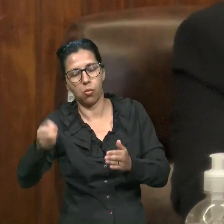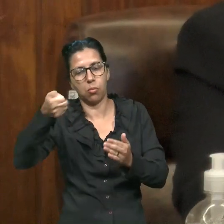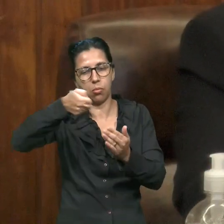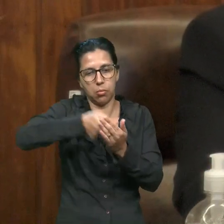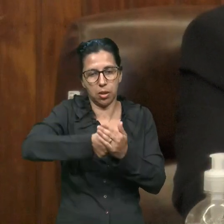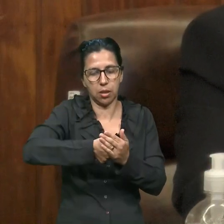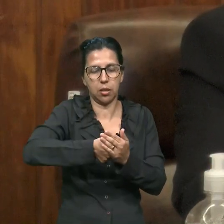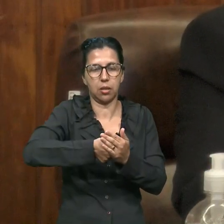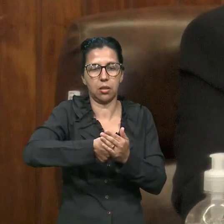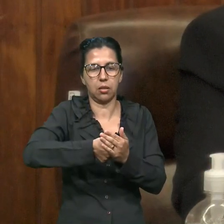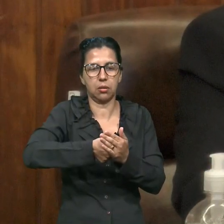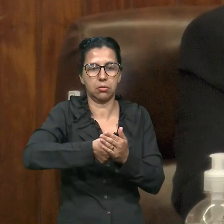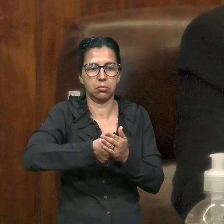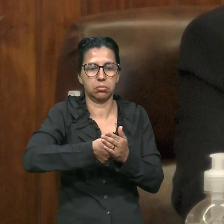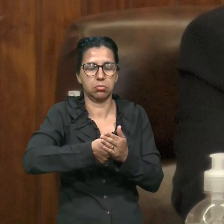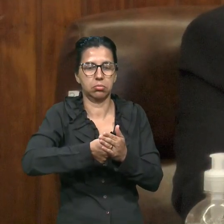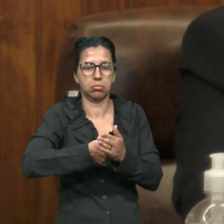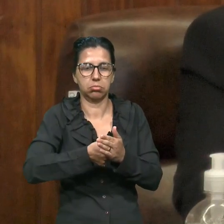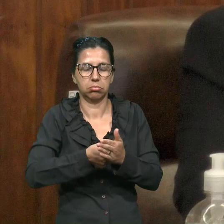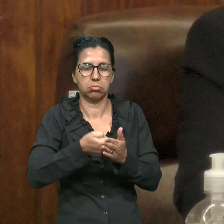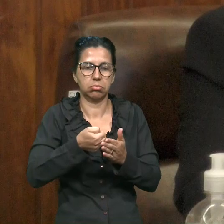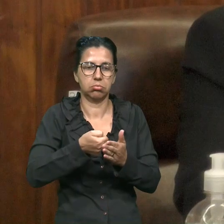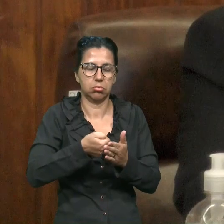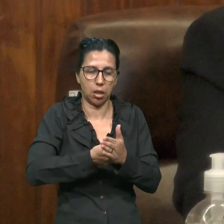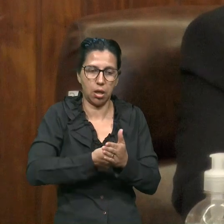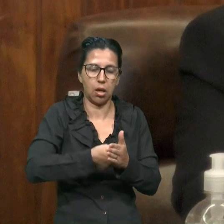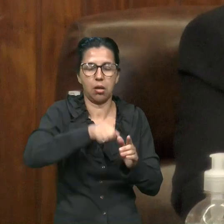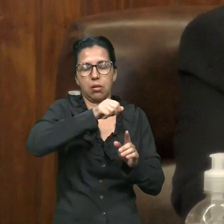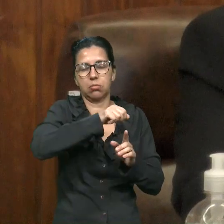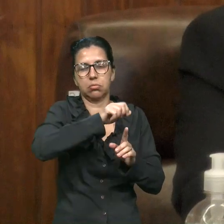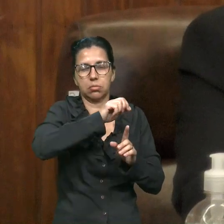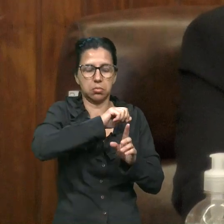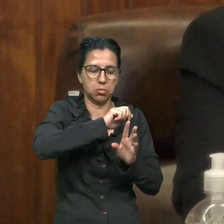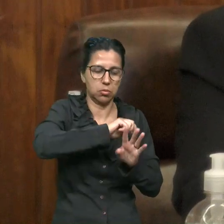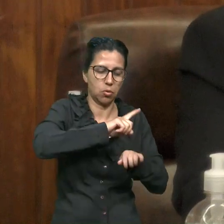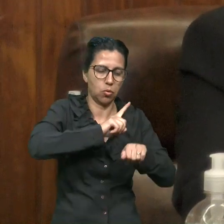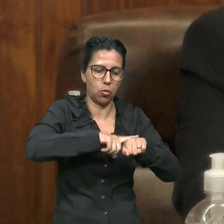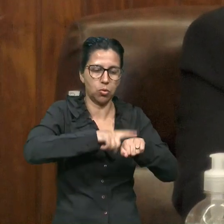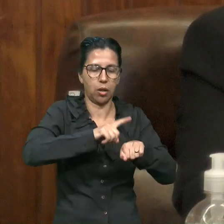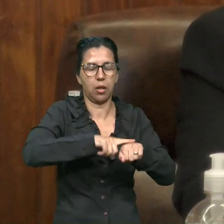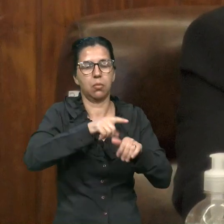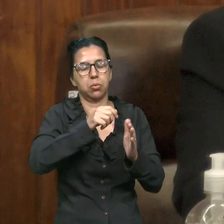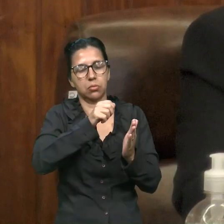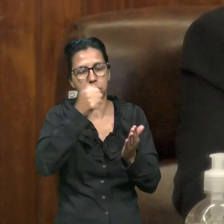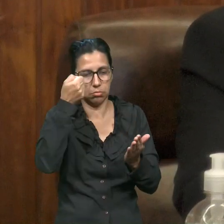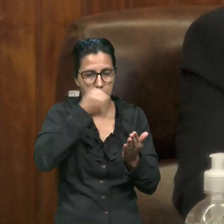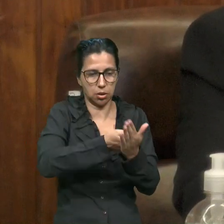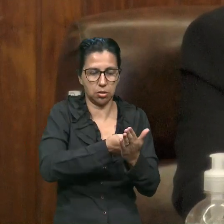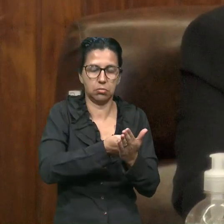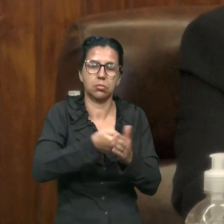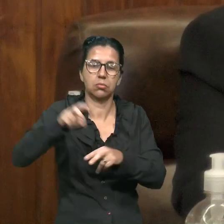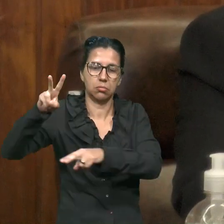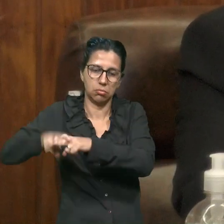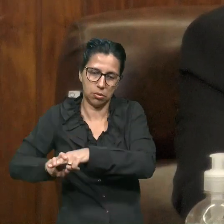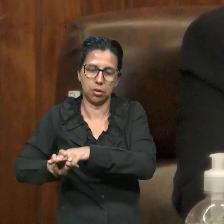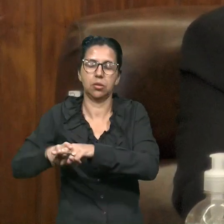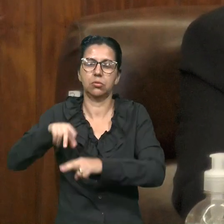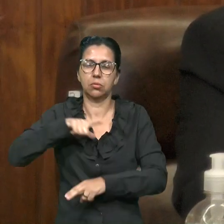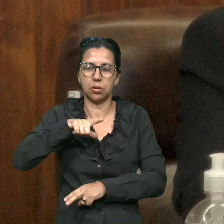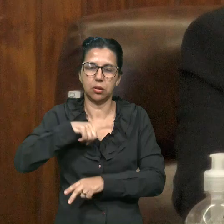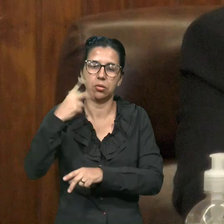fatura com preterição de ordem cronológica de sua apresentação. Pena,